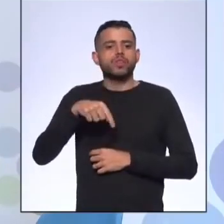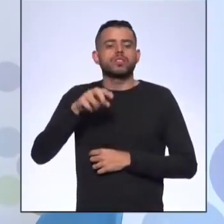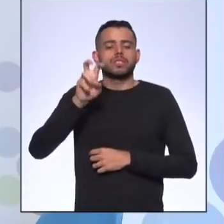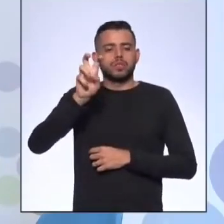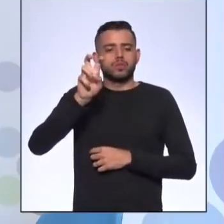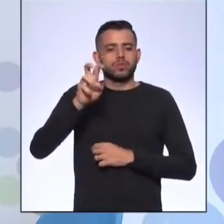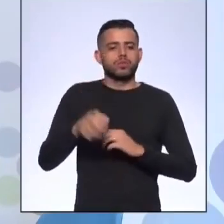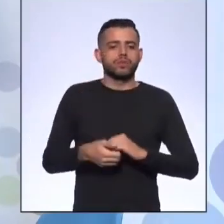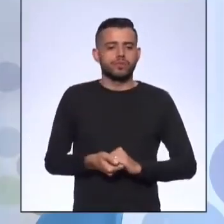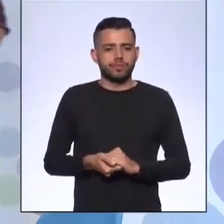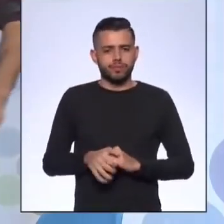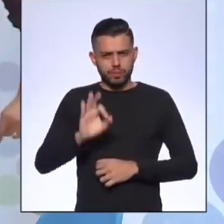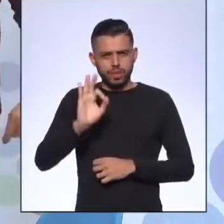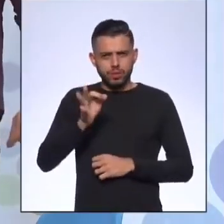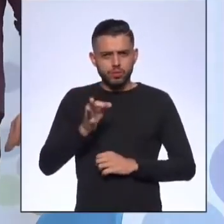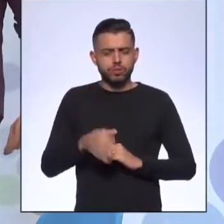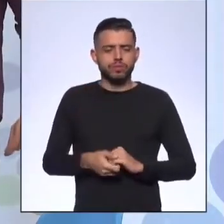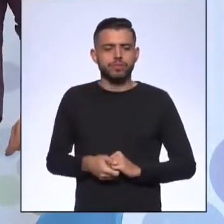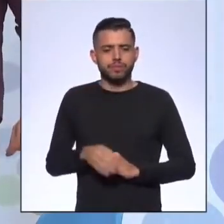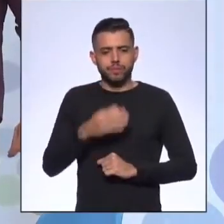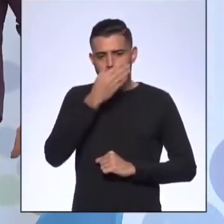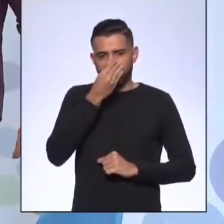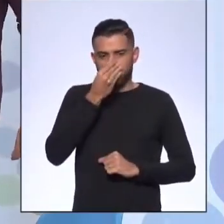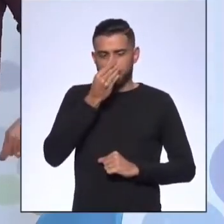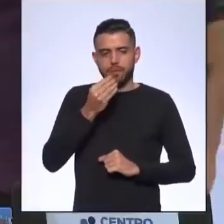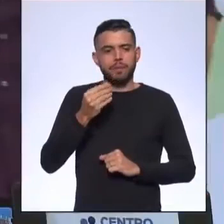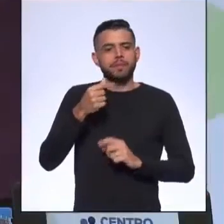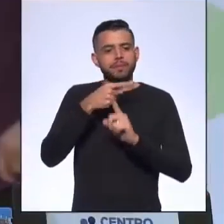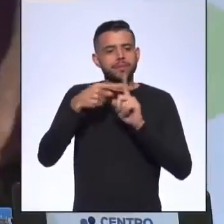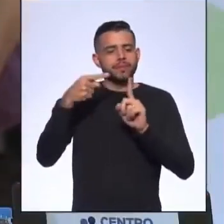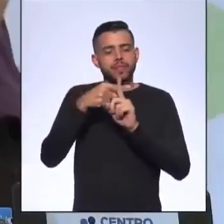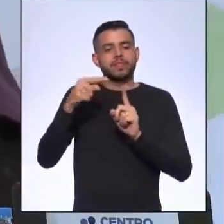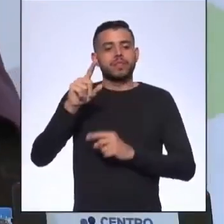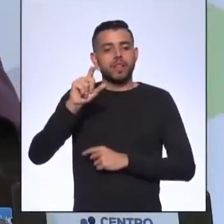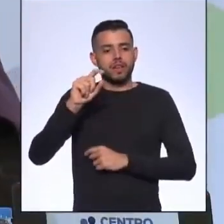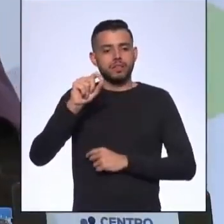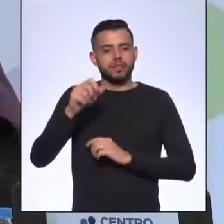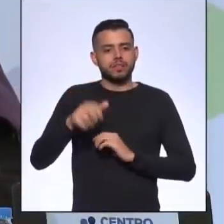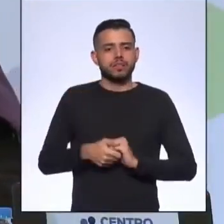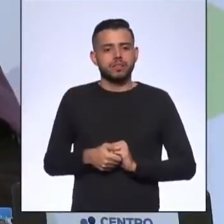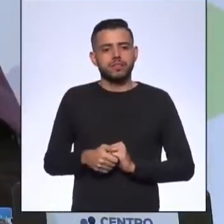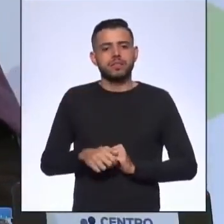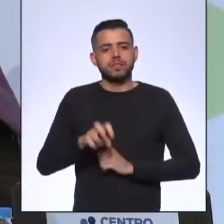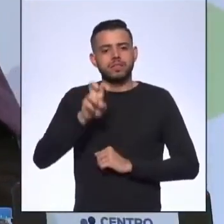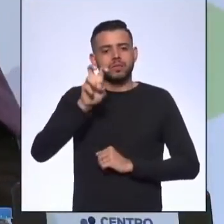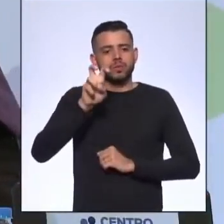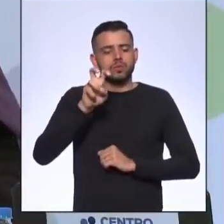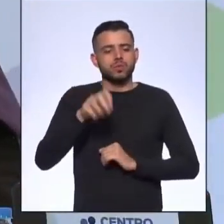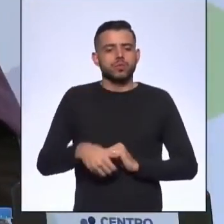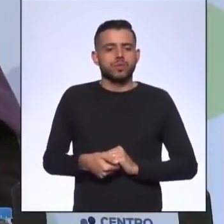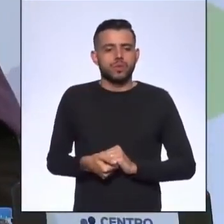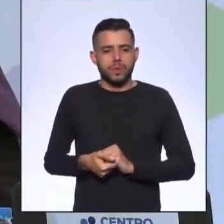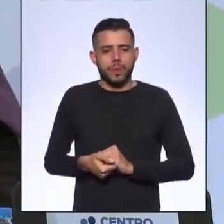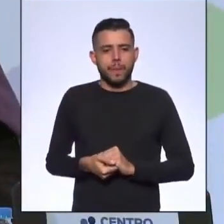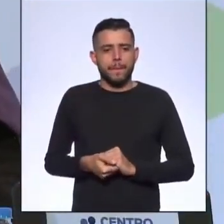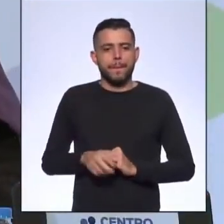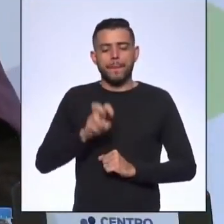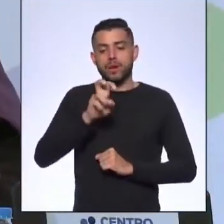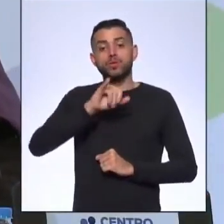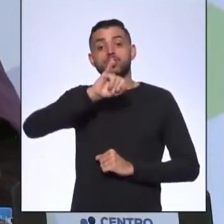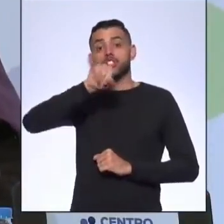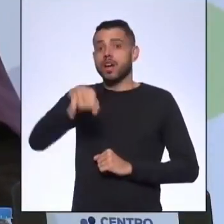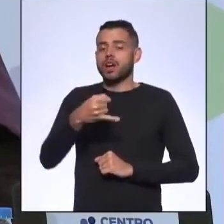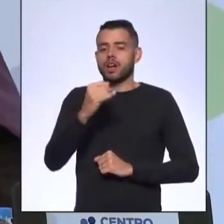0,5. Certo? Metade de 10, 5. Isso, igual vamos colocar, ó.